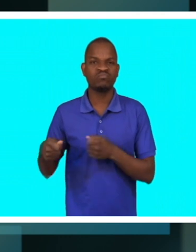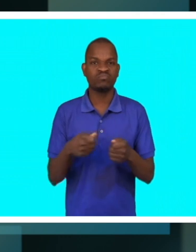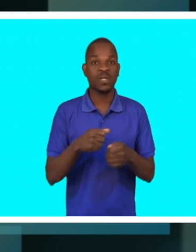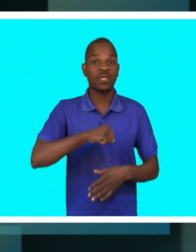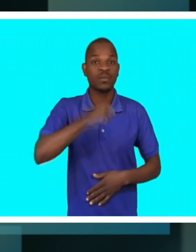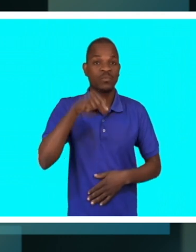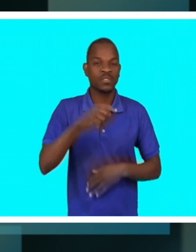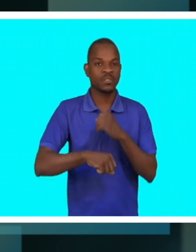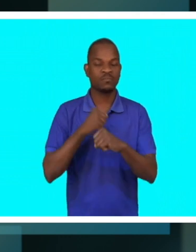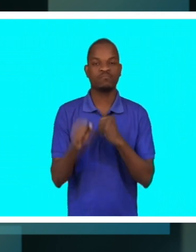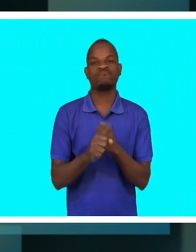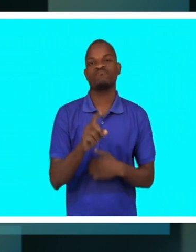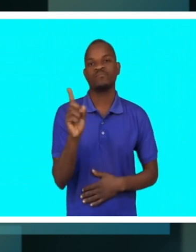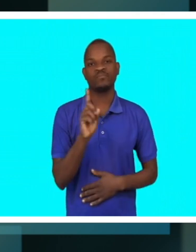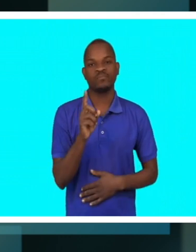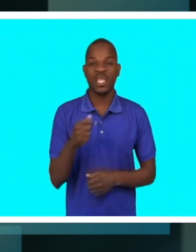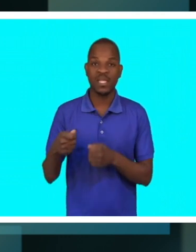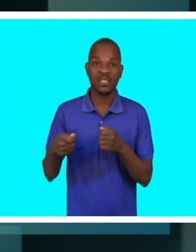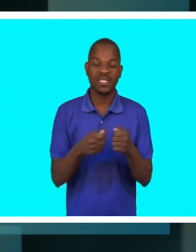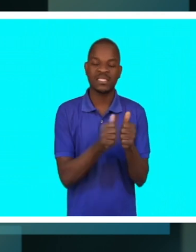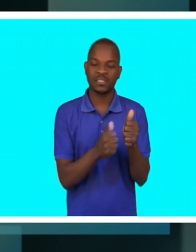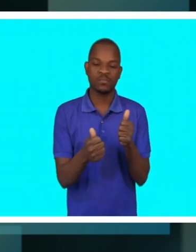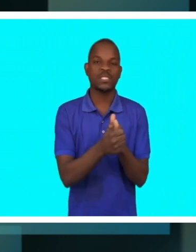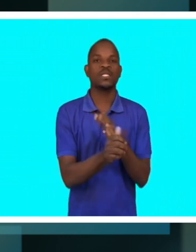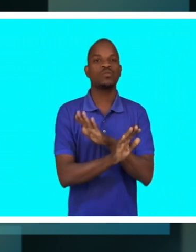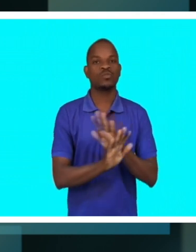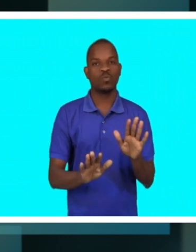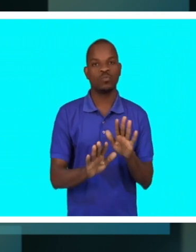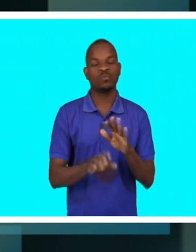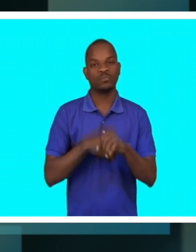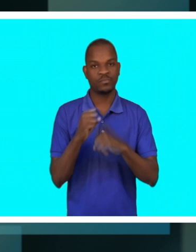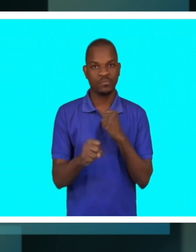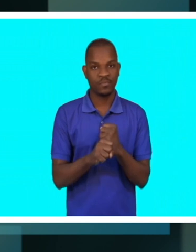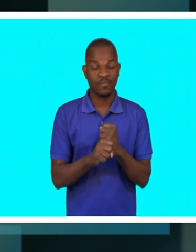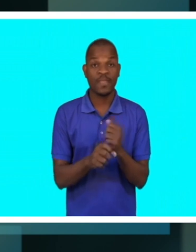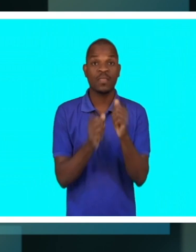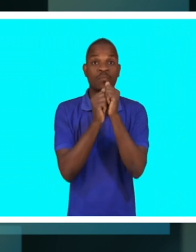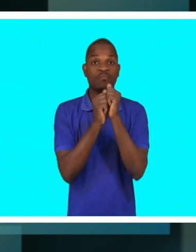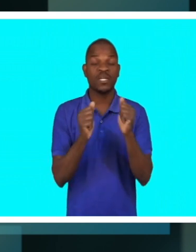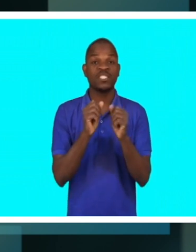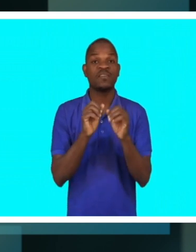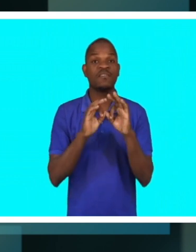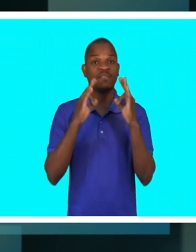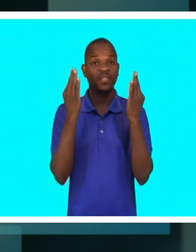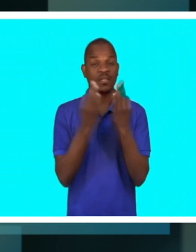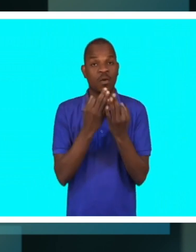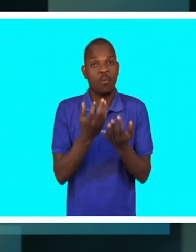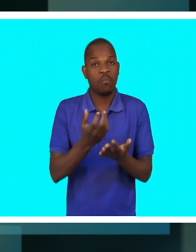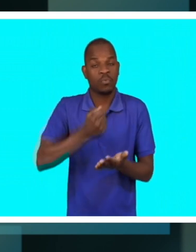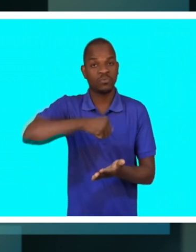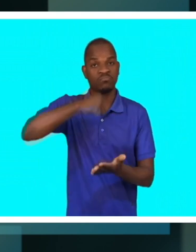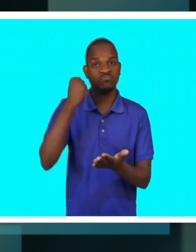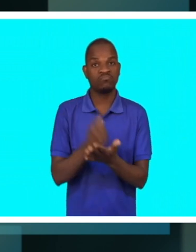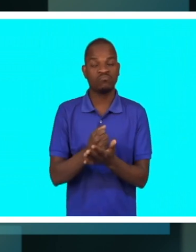deste ano. Está a dizer que entregue-nos os representantes deste ano. Eventualmente, a Federação pode